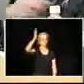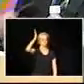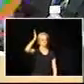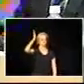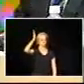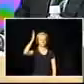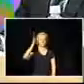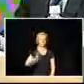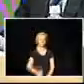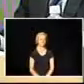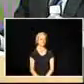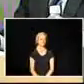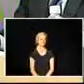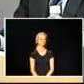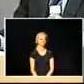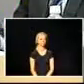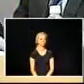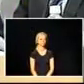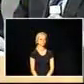Artigo 3º,